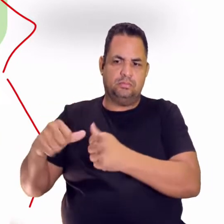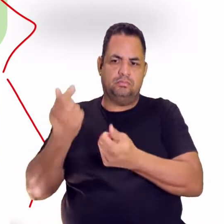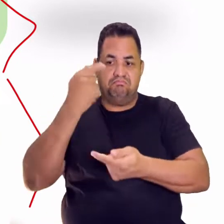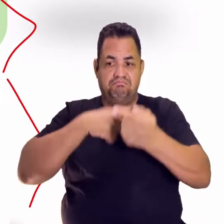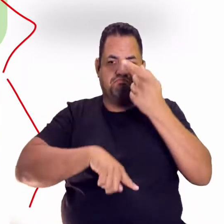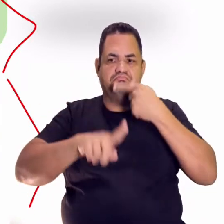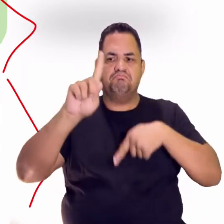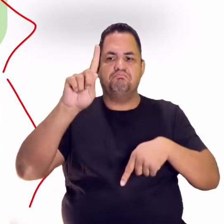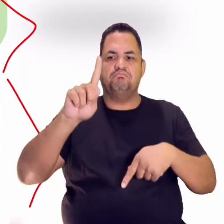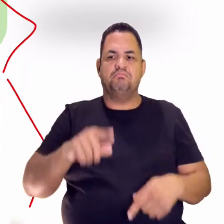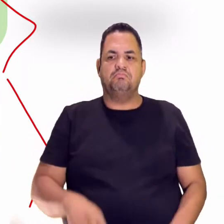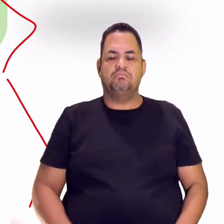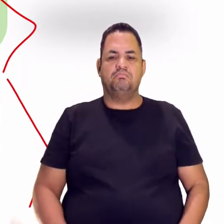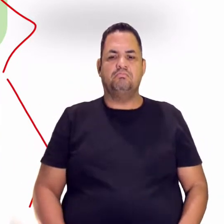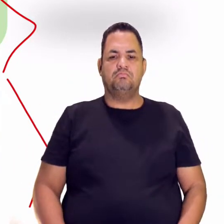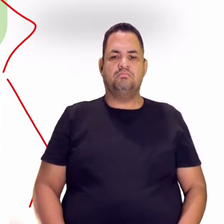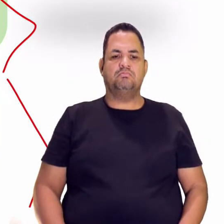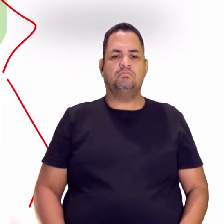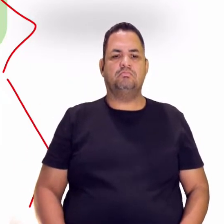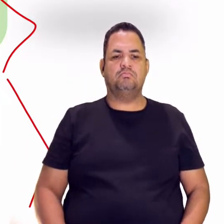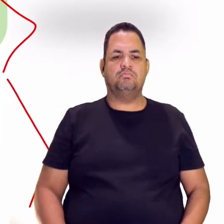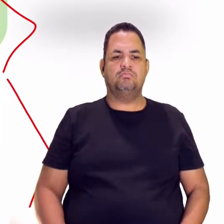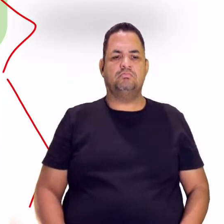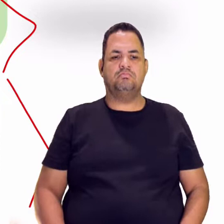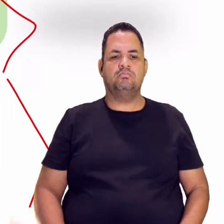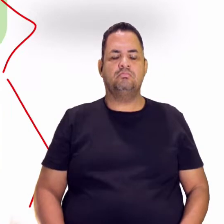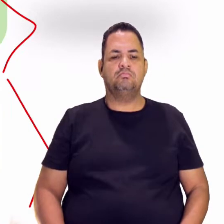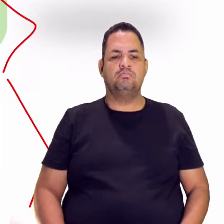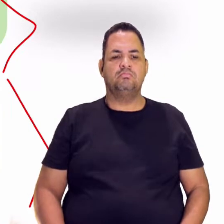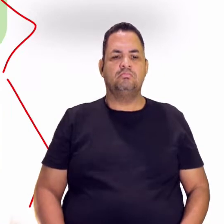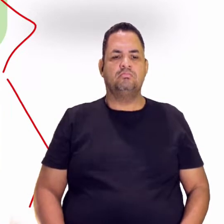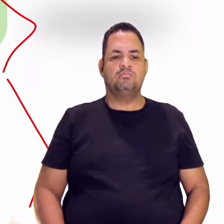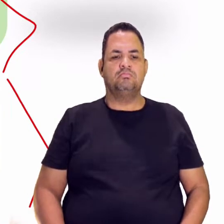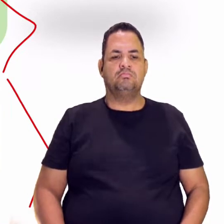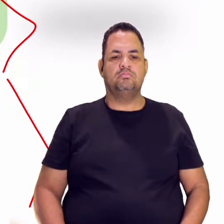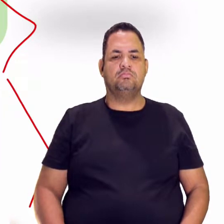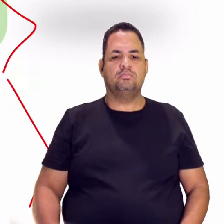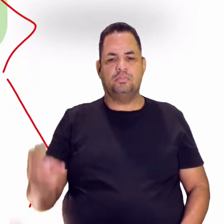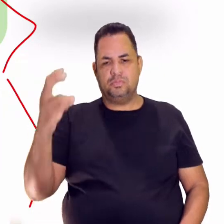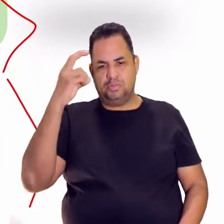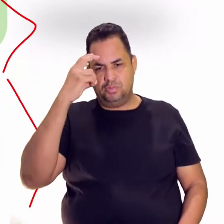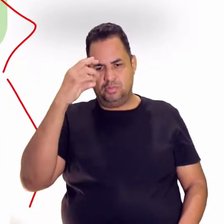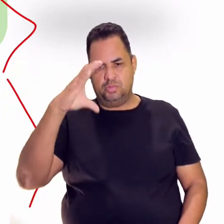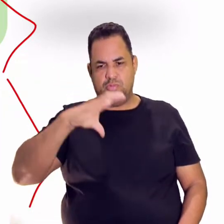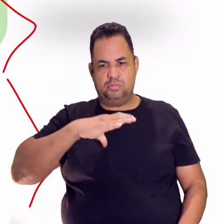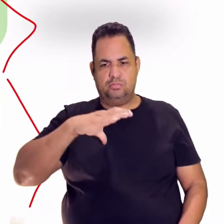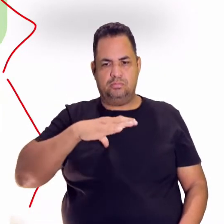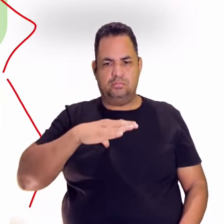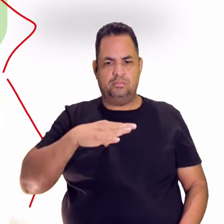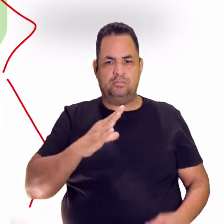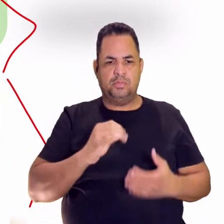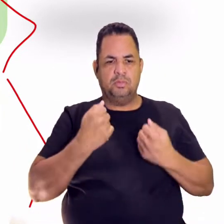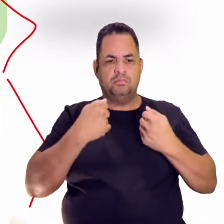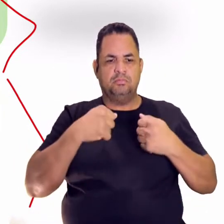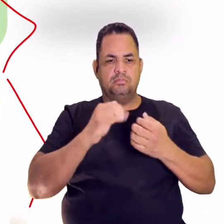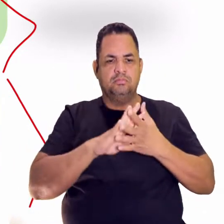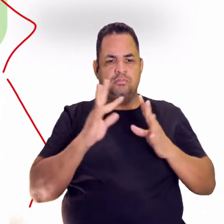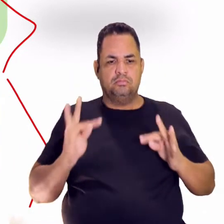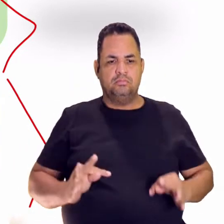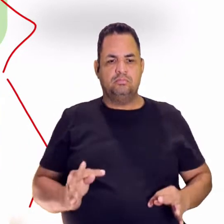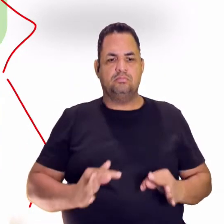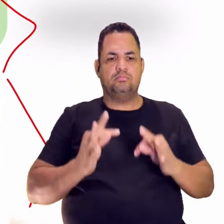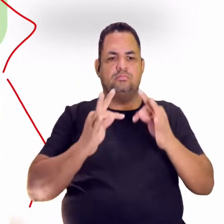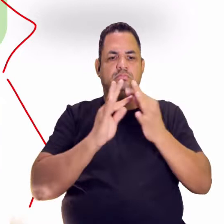de mudanças. Então, sobretudo, a cultura da cidade dominada pela